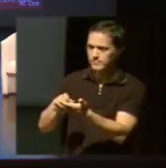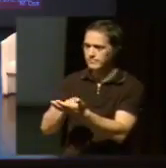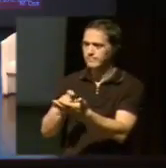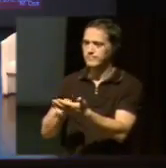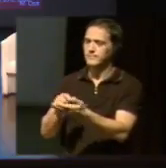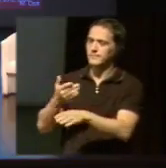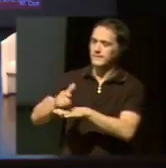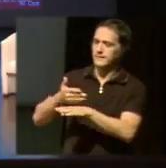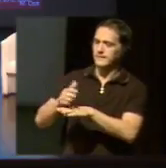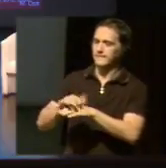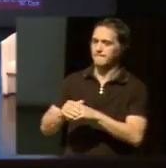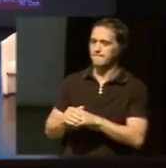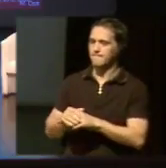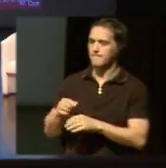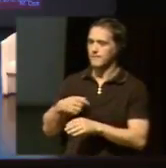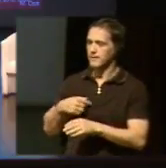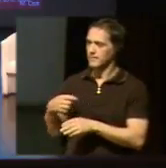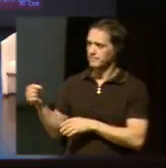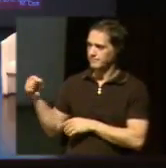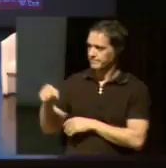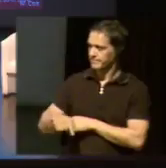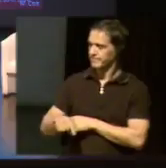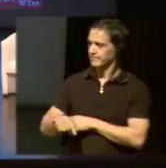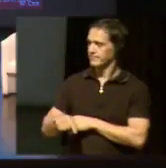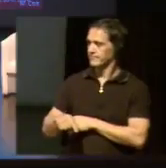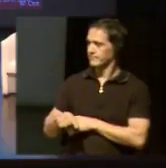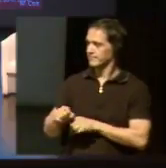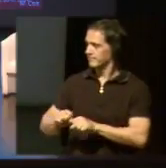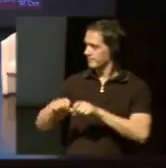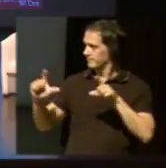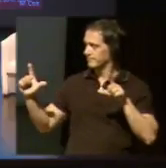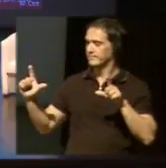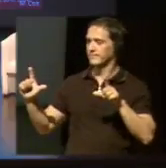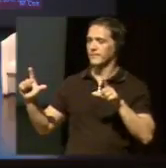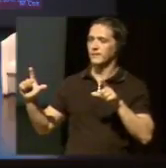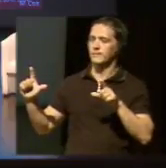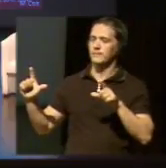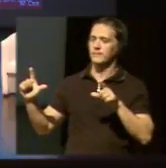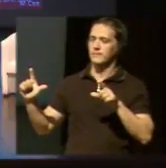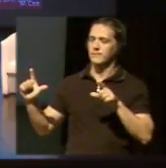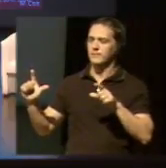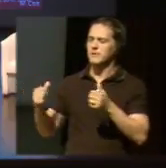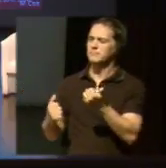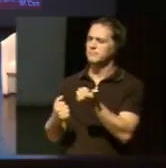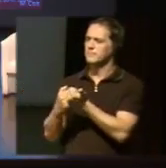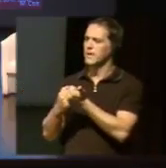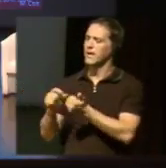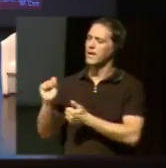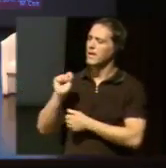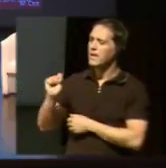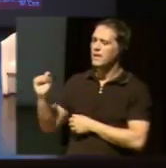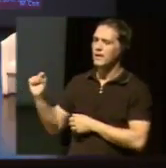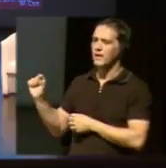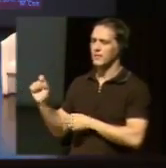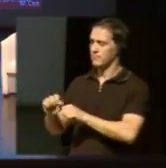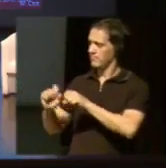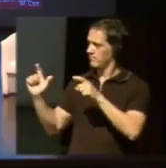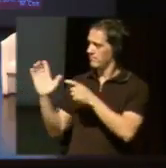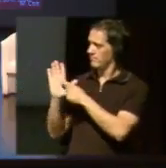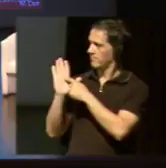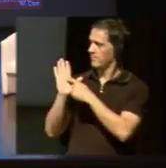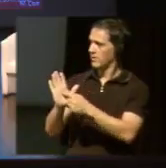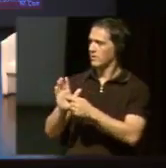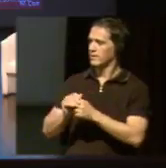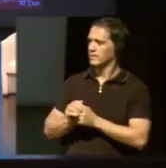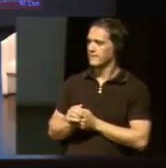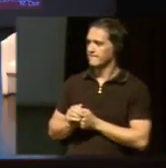nesse treinamento. Eu trouxe um slide para mostrar quem são esses mensageiros ou embaixadores. Aqui,